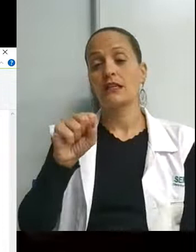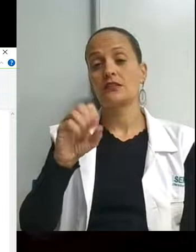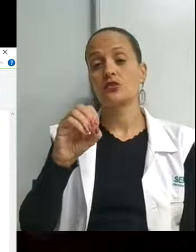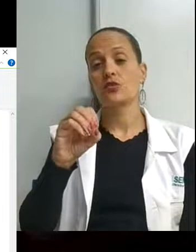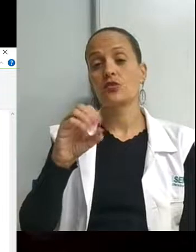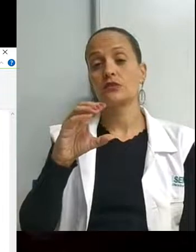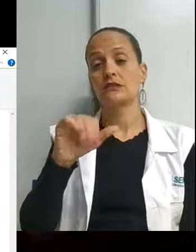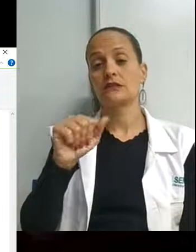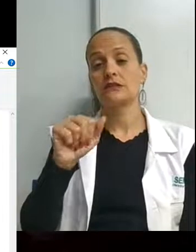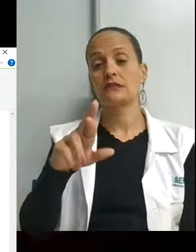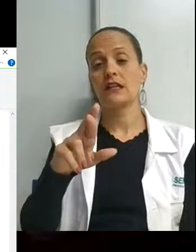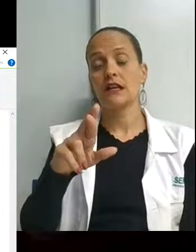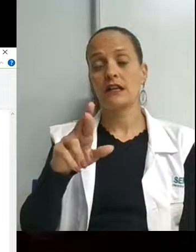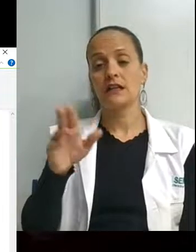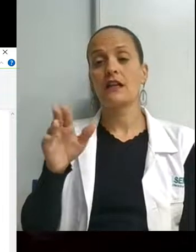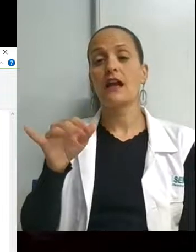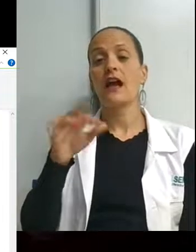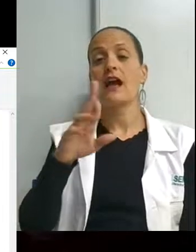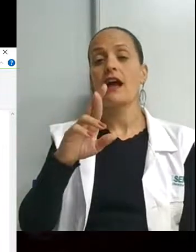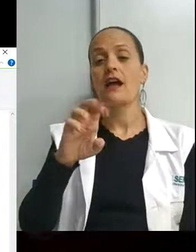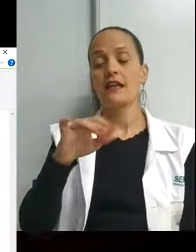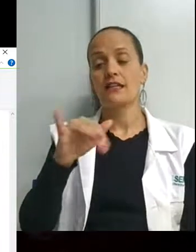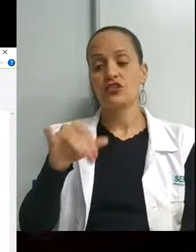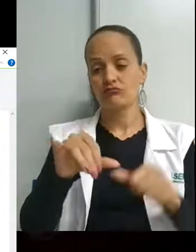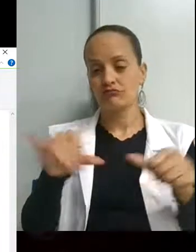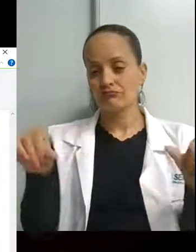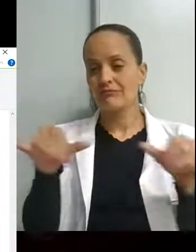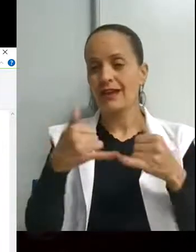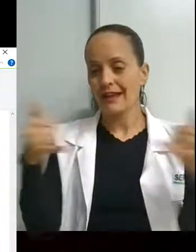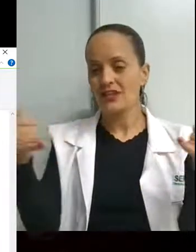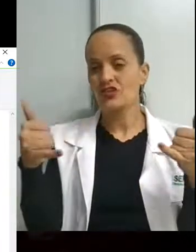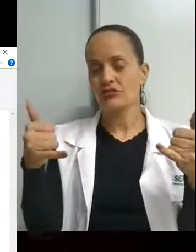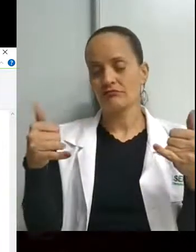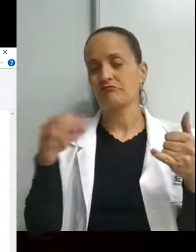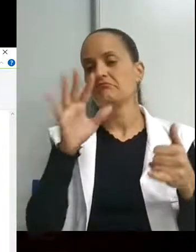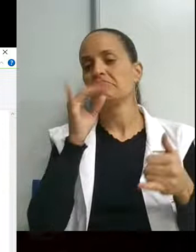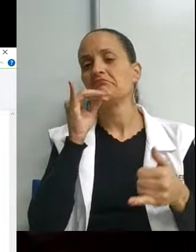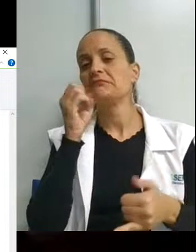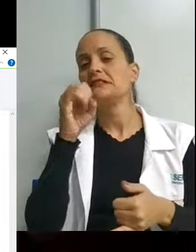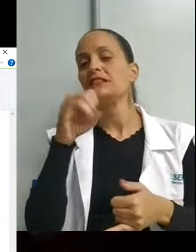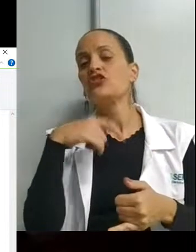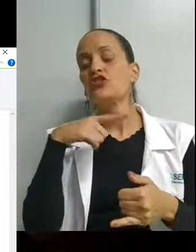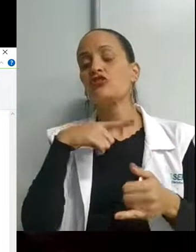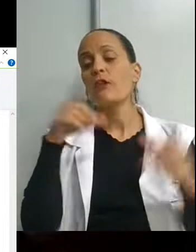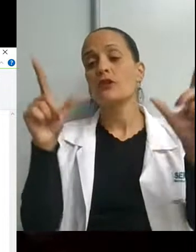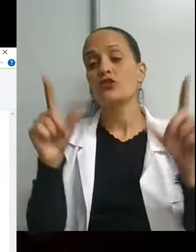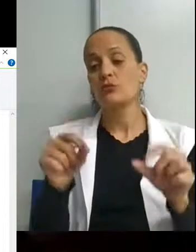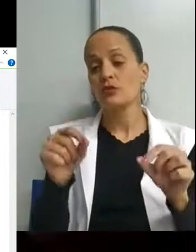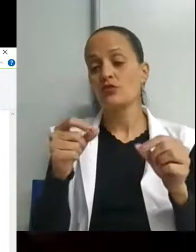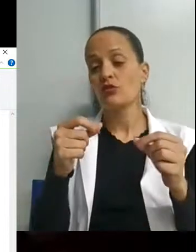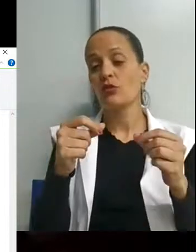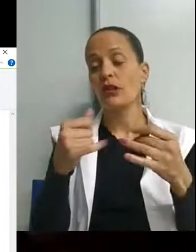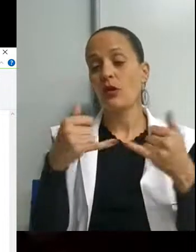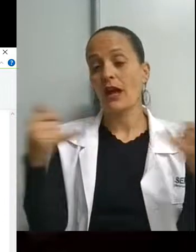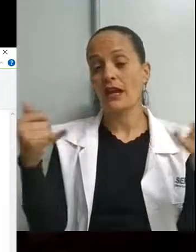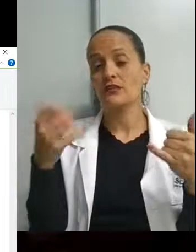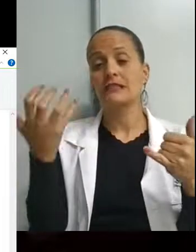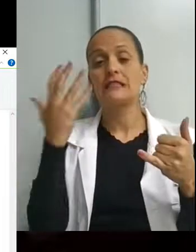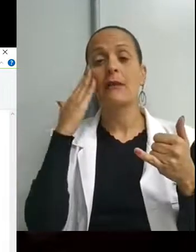Se esse valor aqui, ó, se o valor da queda de tensão que tiver na rede, se ela vai ser suficiente, tudo